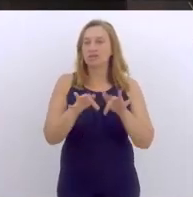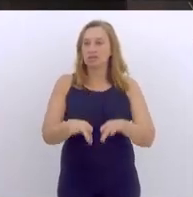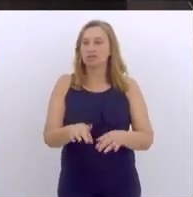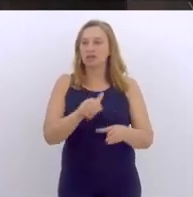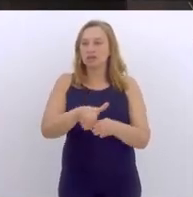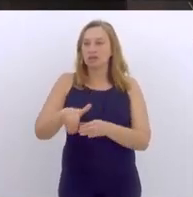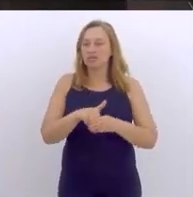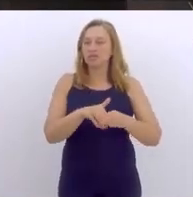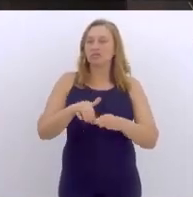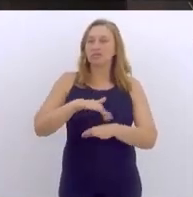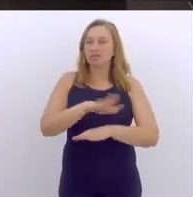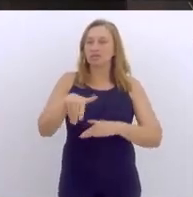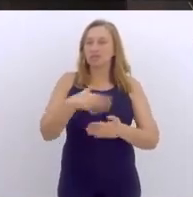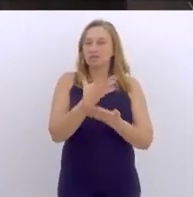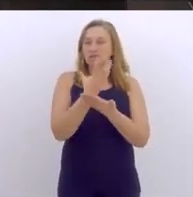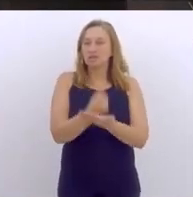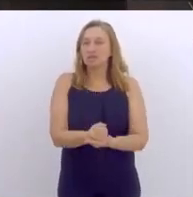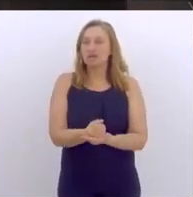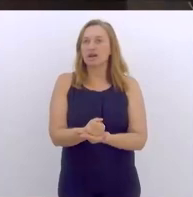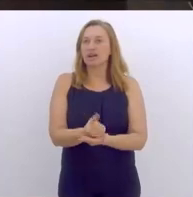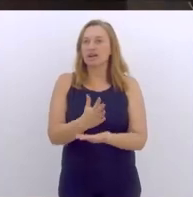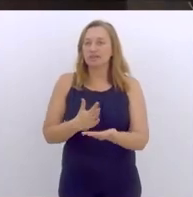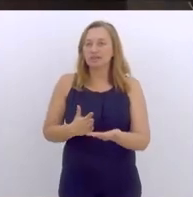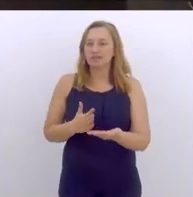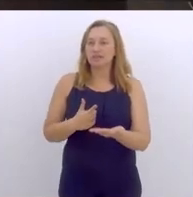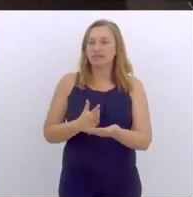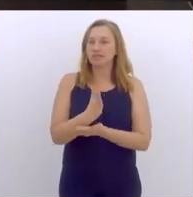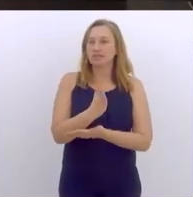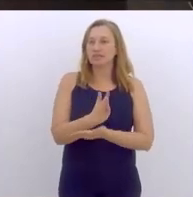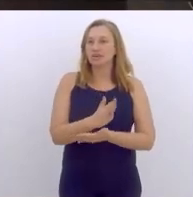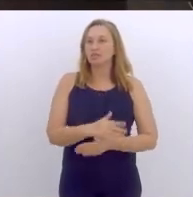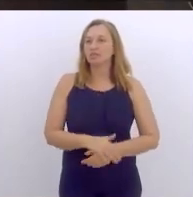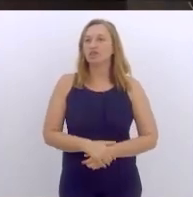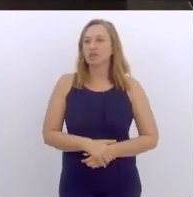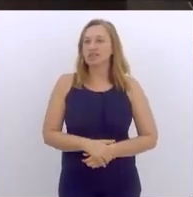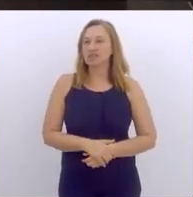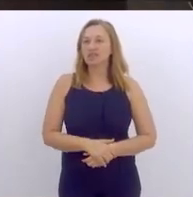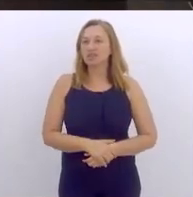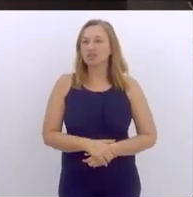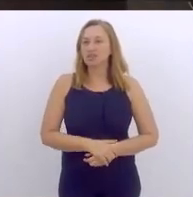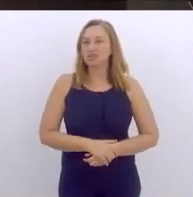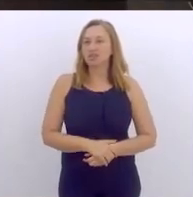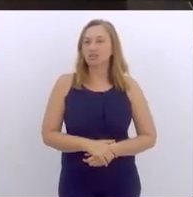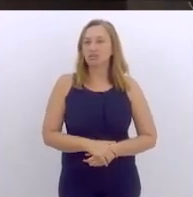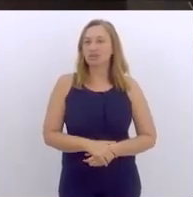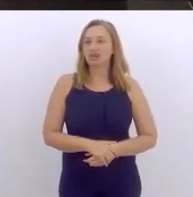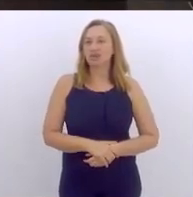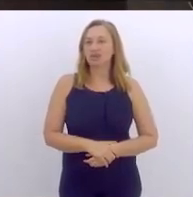a discussão, em votação, se os que aprovam permaneçam como estão, aprovado, vai à promulgação.